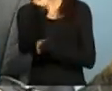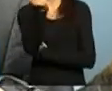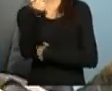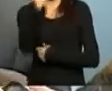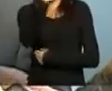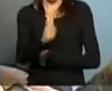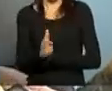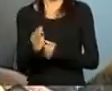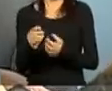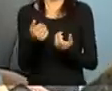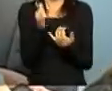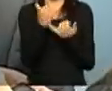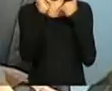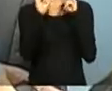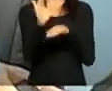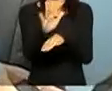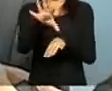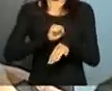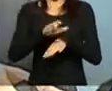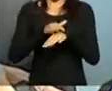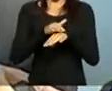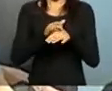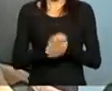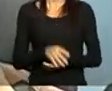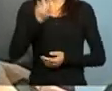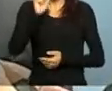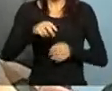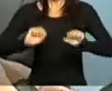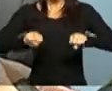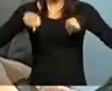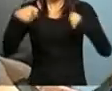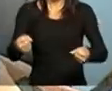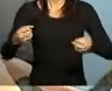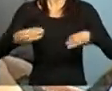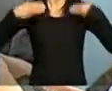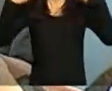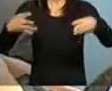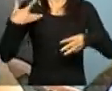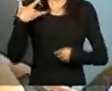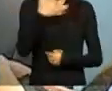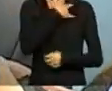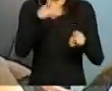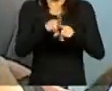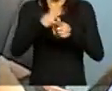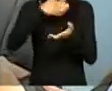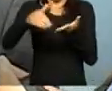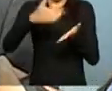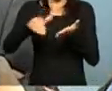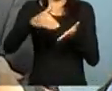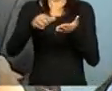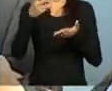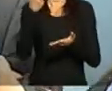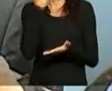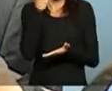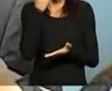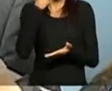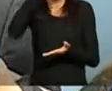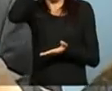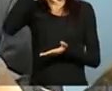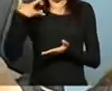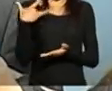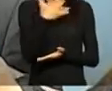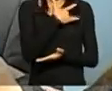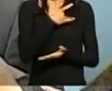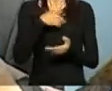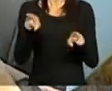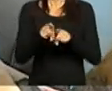é isso que o esforço do Ministério da Saúde da Secretaria Estadual de Saúde do Ceará dos Municípios cearenses e de todo o